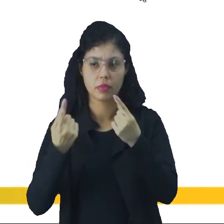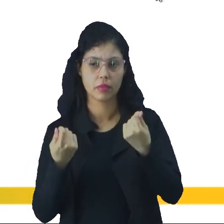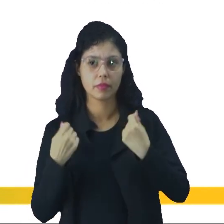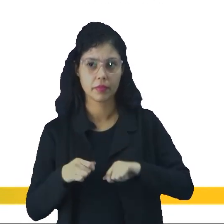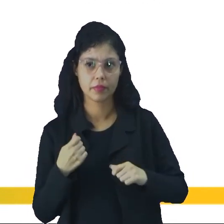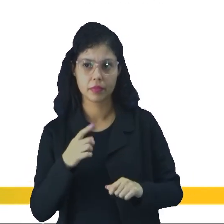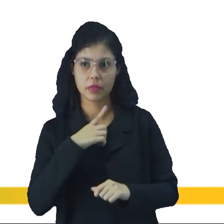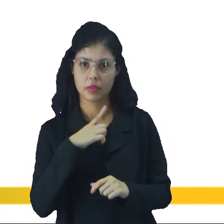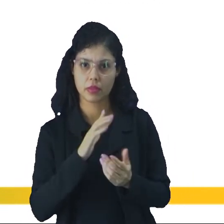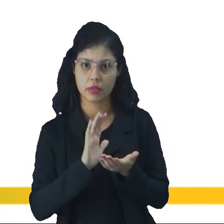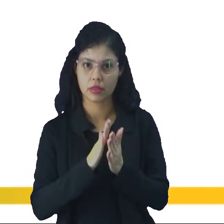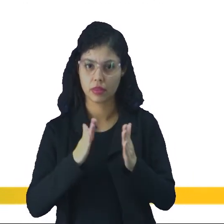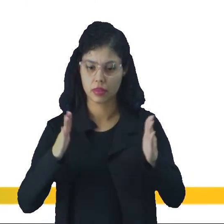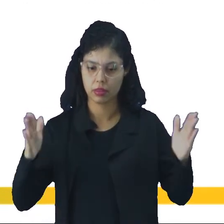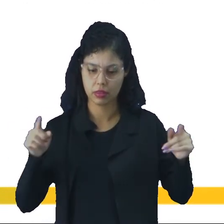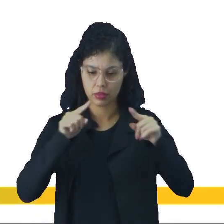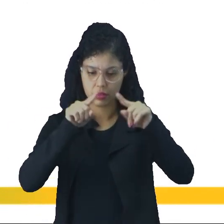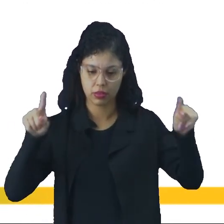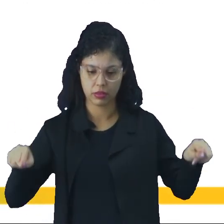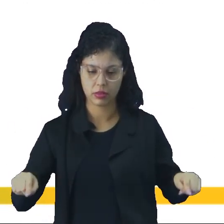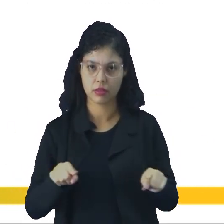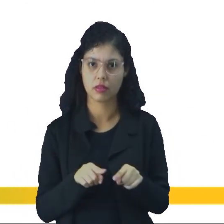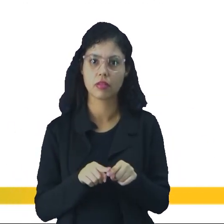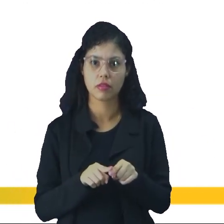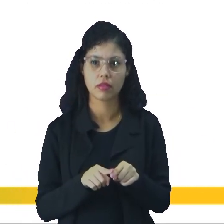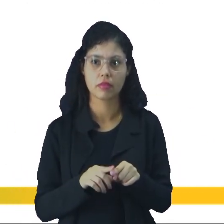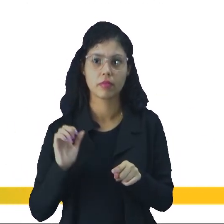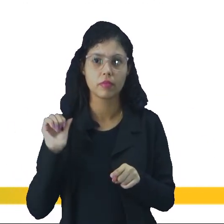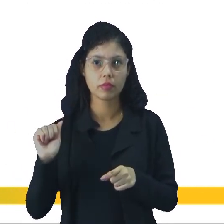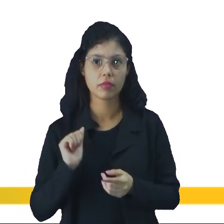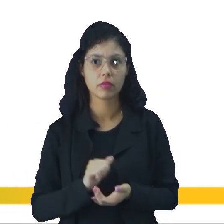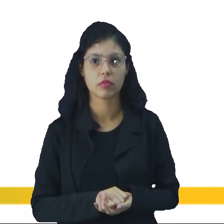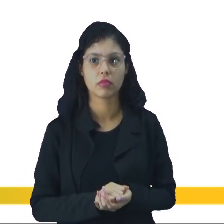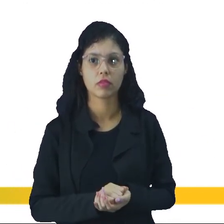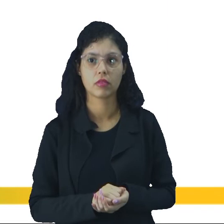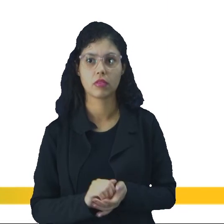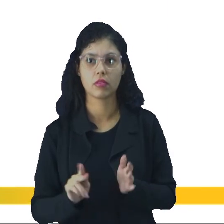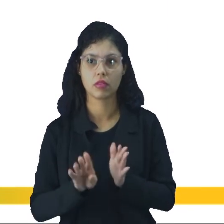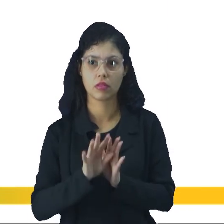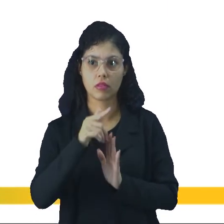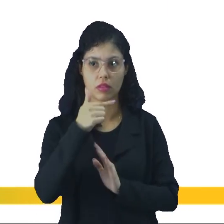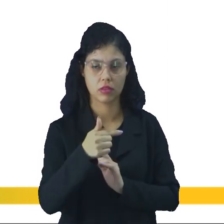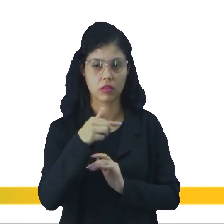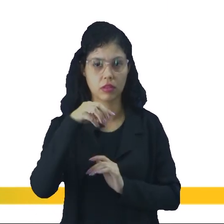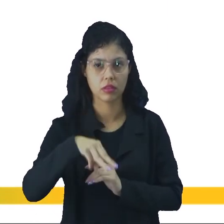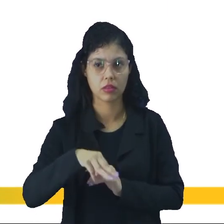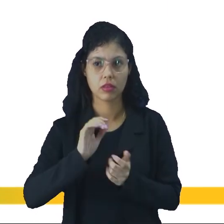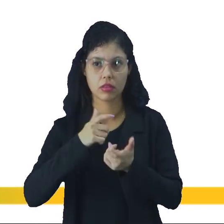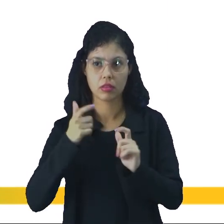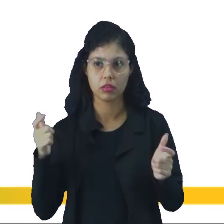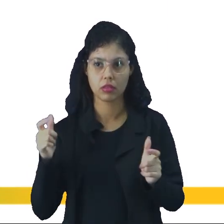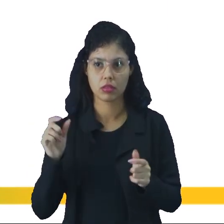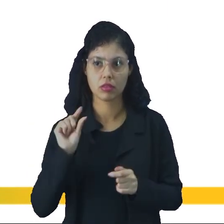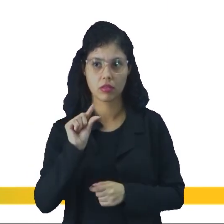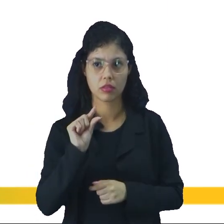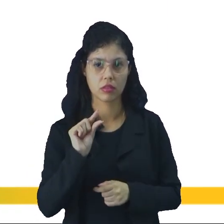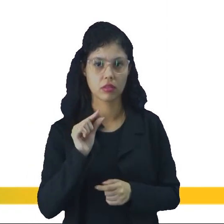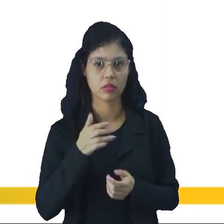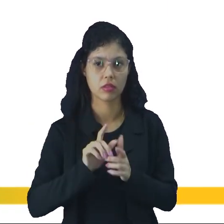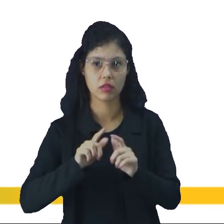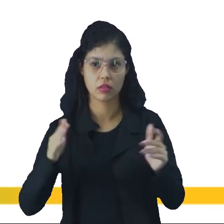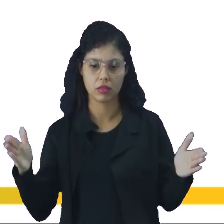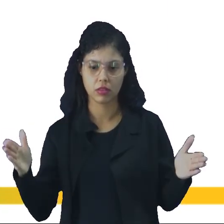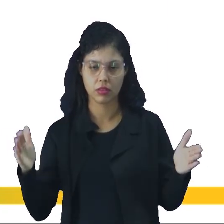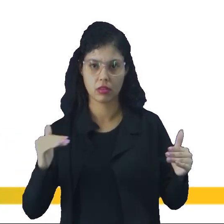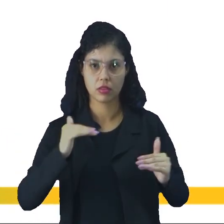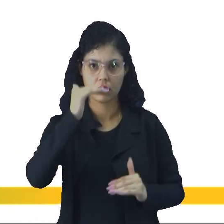para isso precisa de um terreno na forma retangular, está aqui, ó, figura A, cujo comprimento seja 7 metros maior do que a largura.